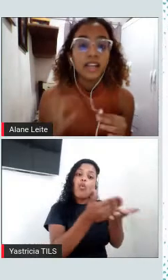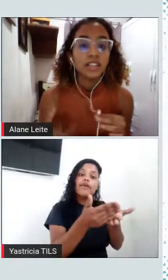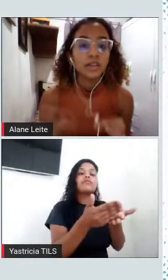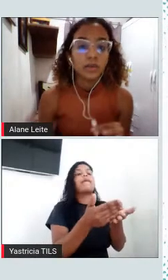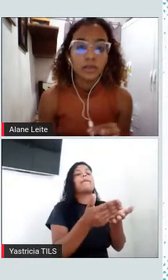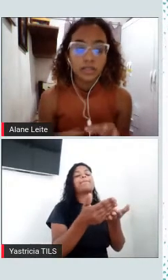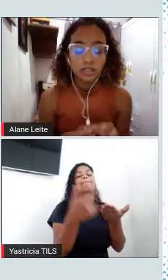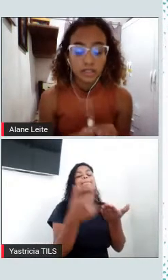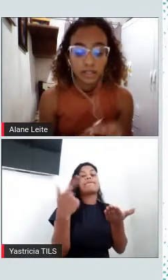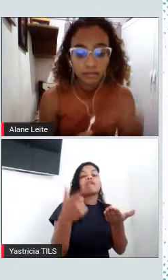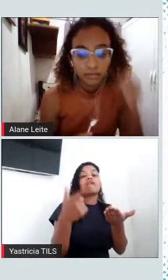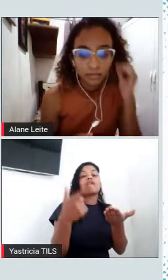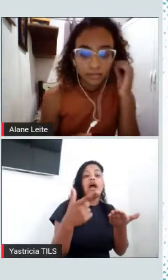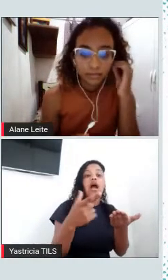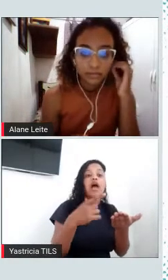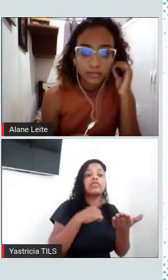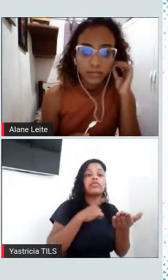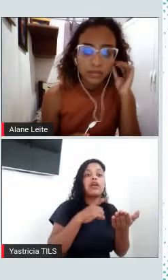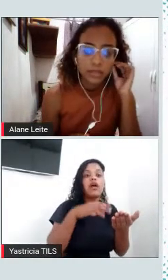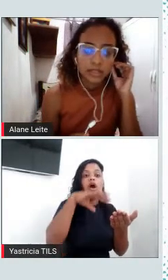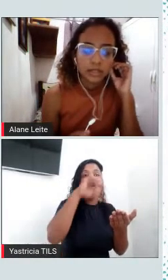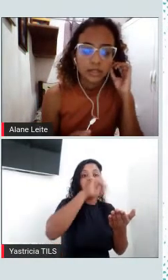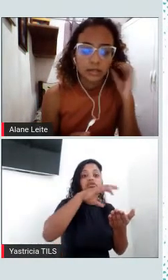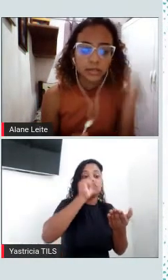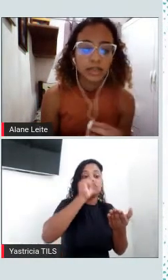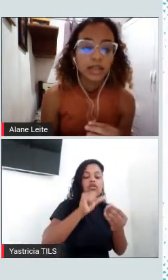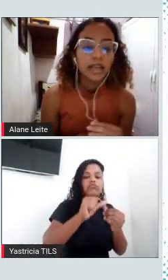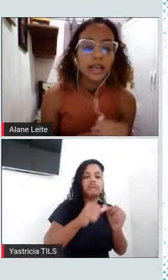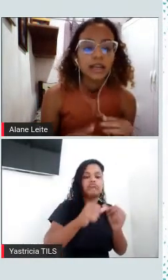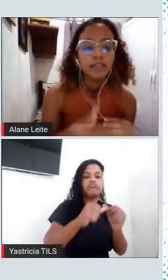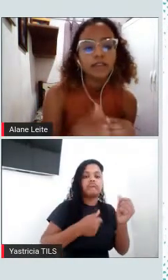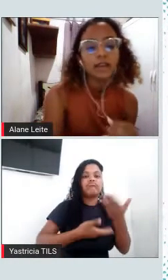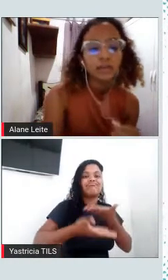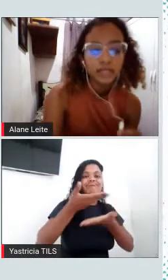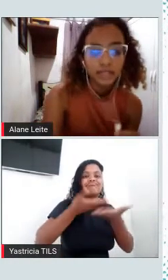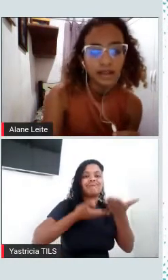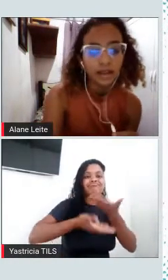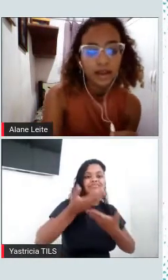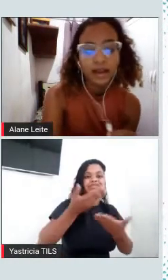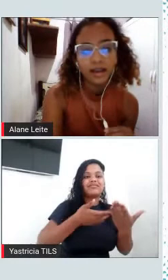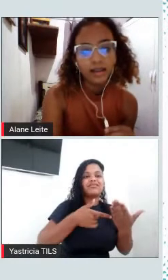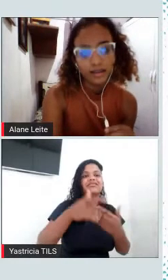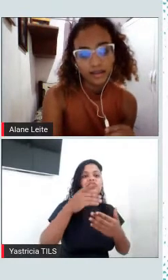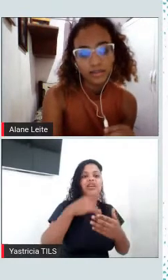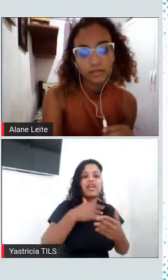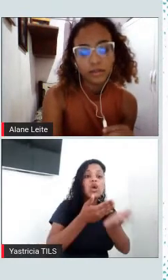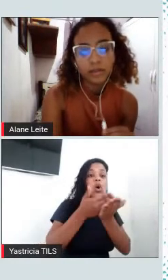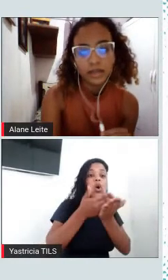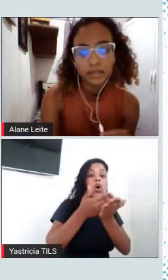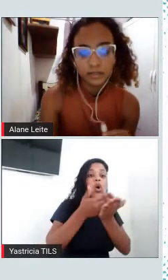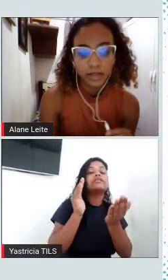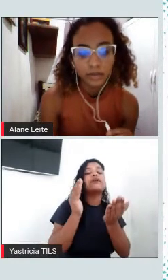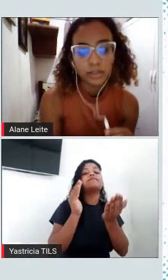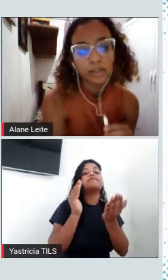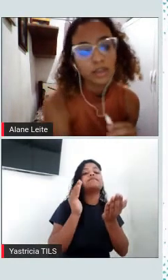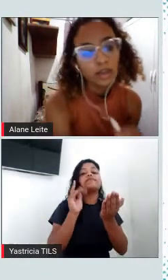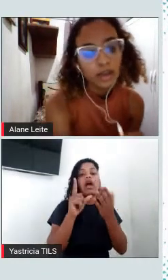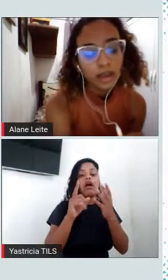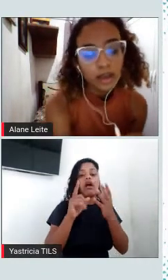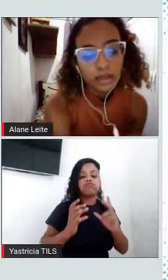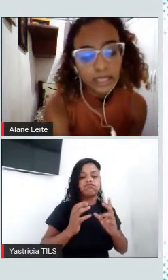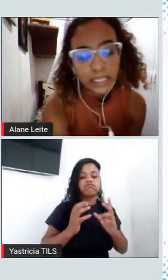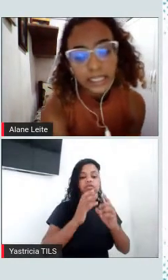a reagir com o oxigênio presente na atmosfera e vai começar a se formar essa